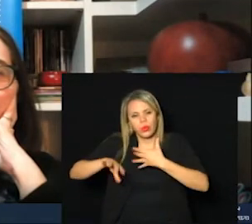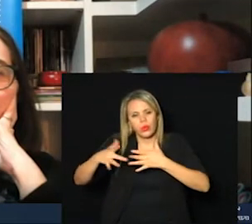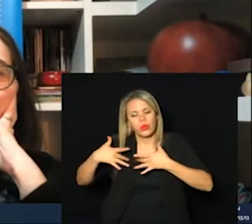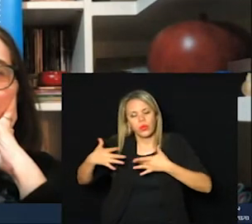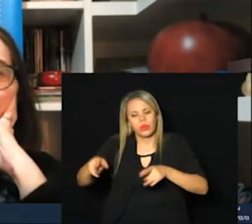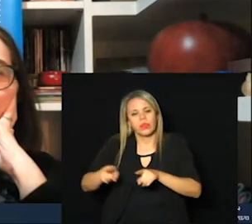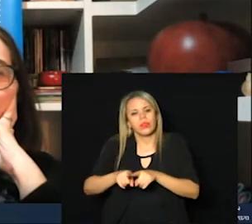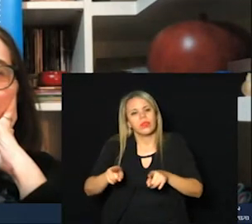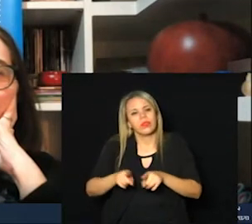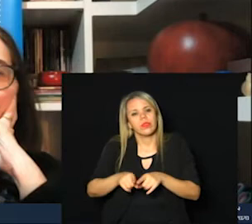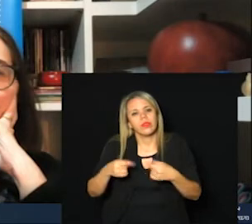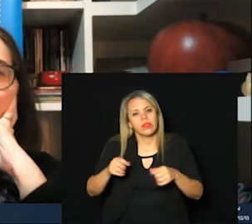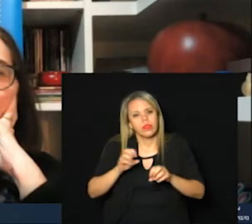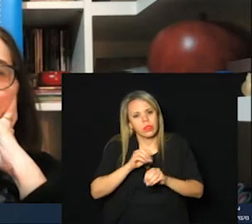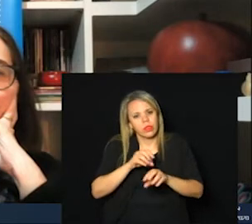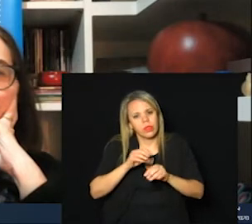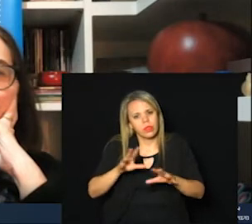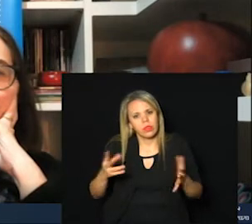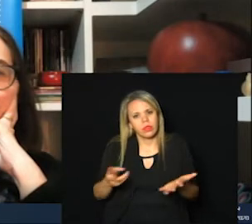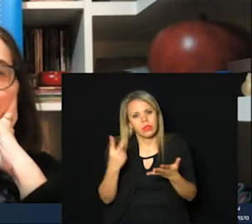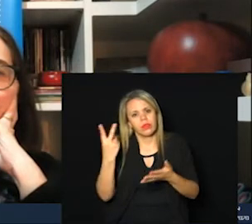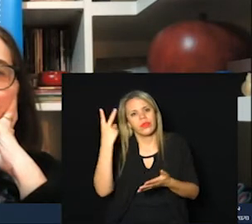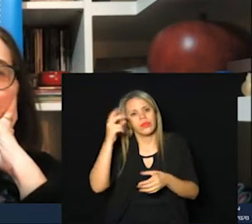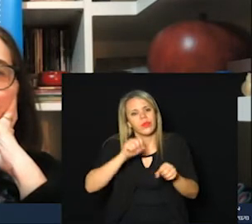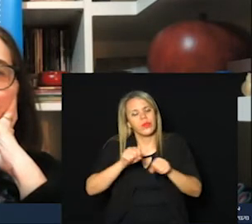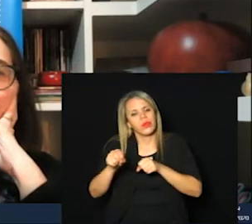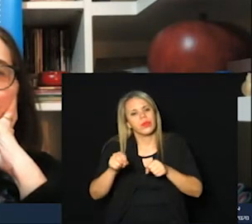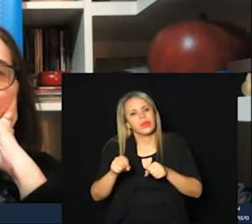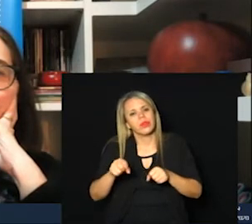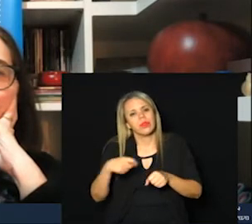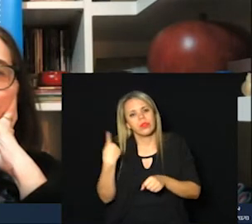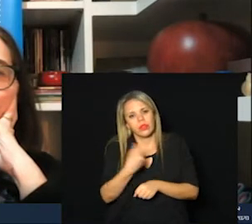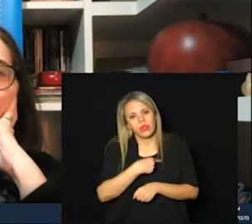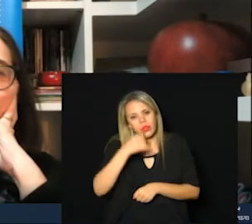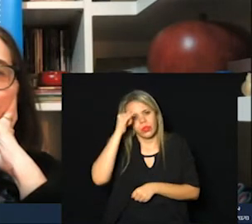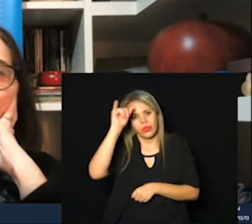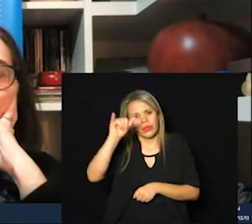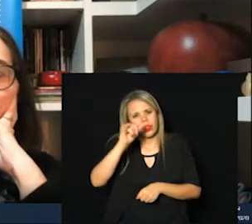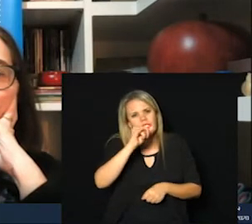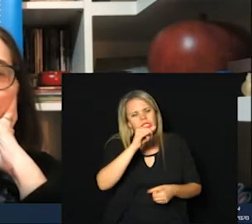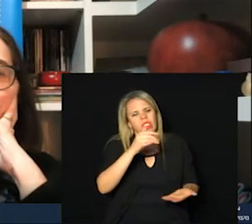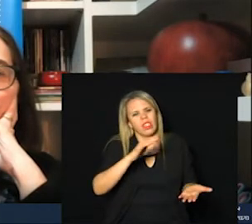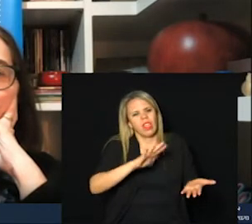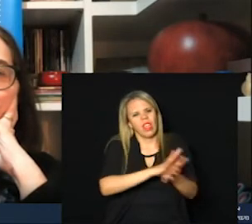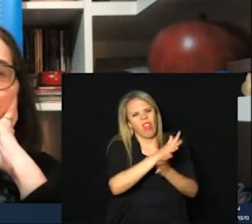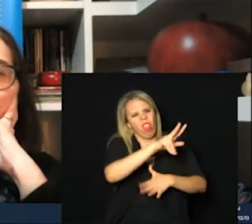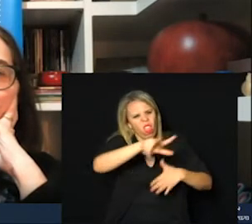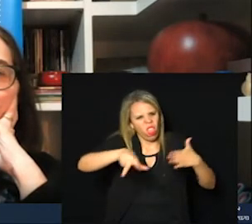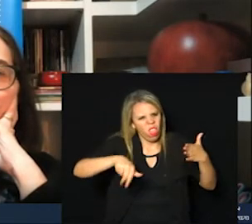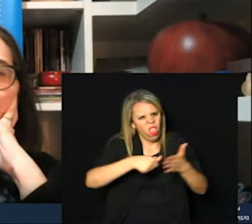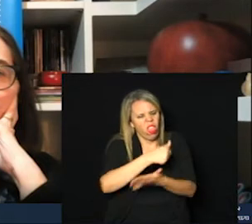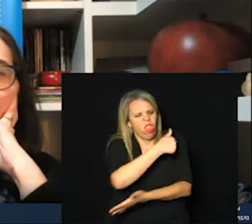que forme aos valores e nos prepare para combater as injustiças, a corrupção,